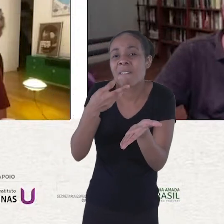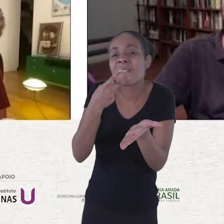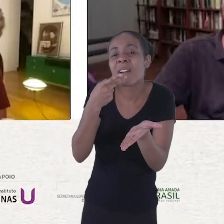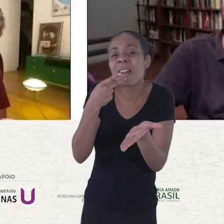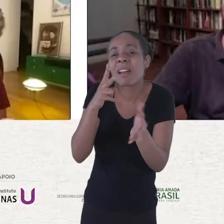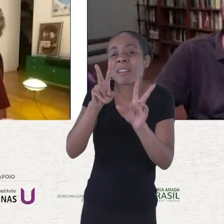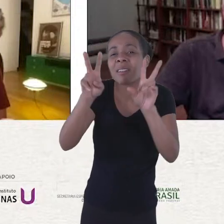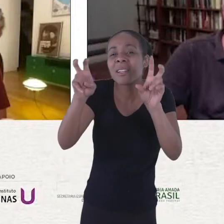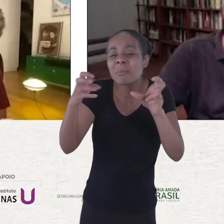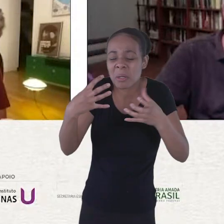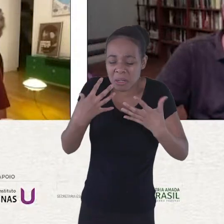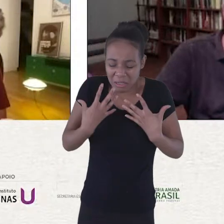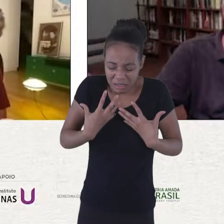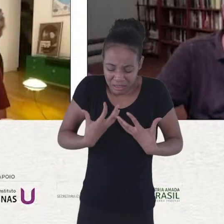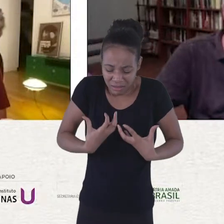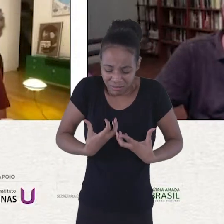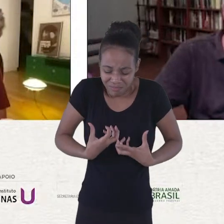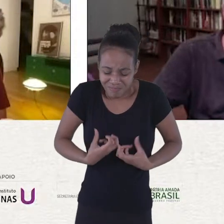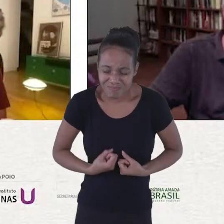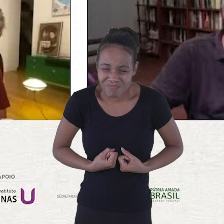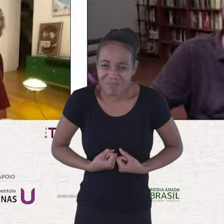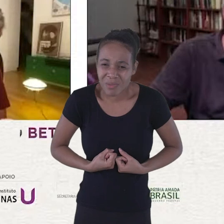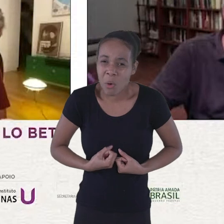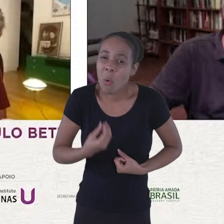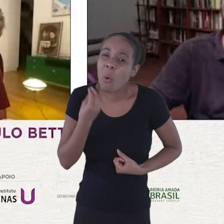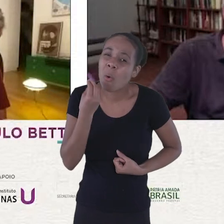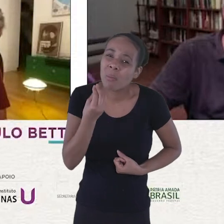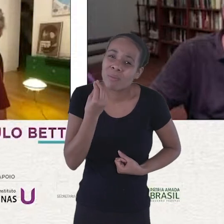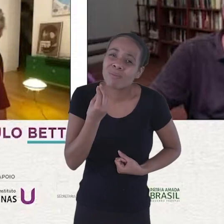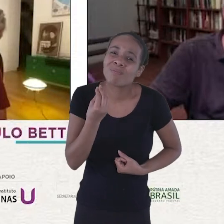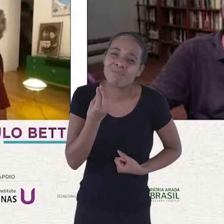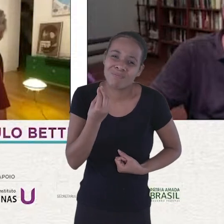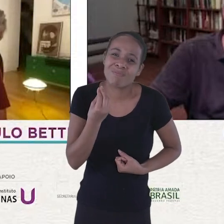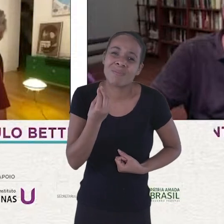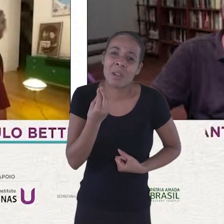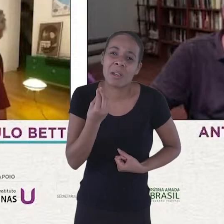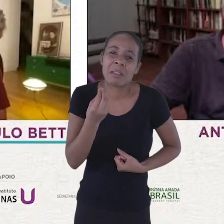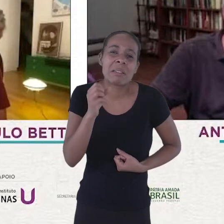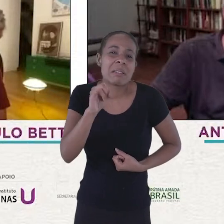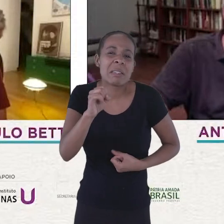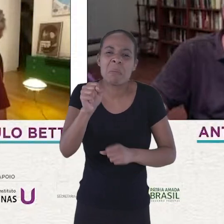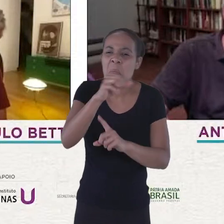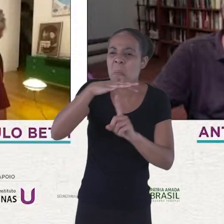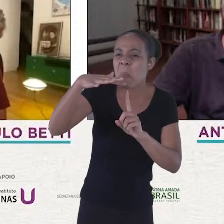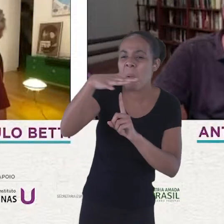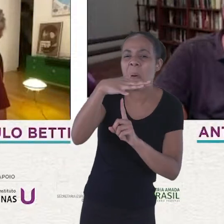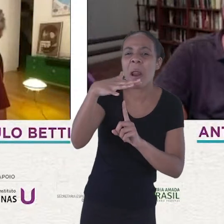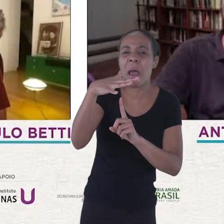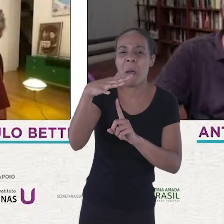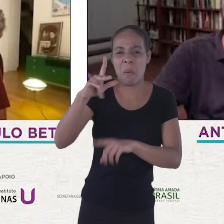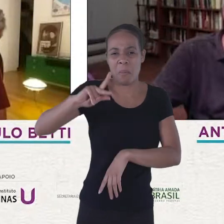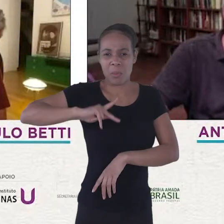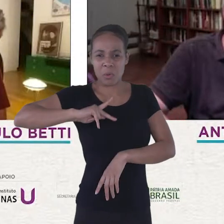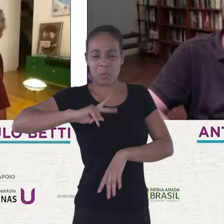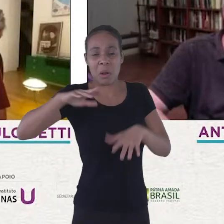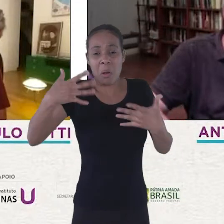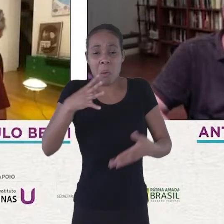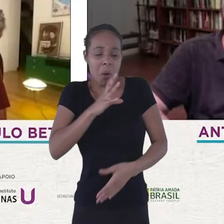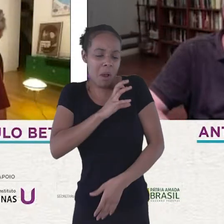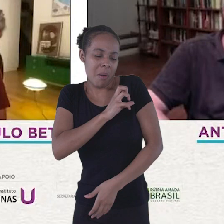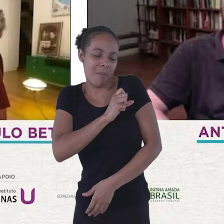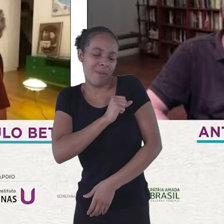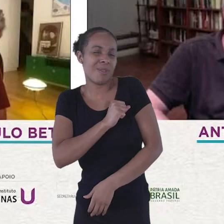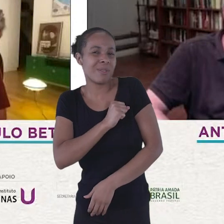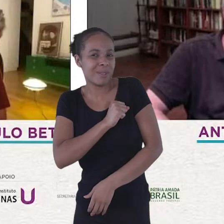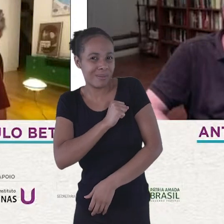machuca uma decepção? Seja ela de ordem moral, pessoal, amorosa, não importa. Decepção é,